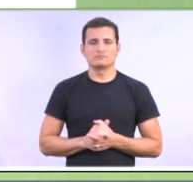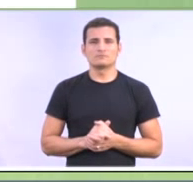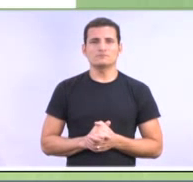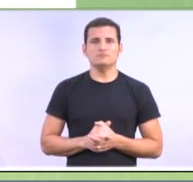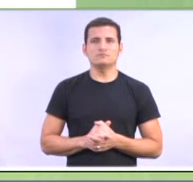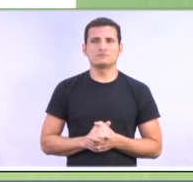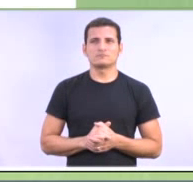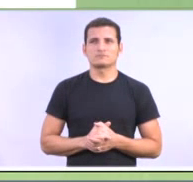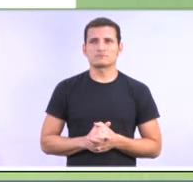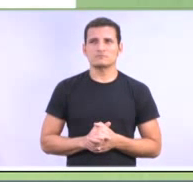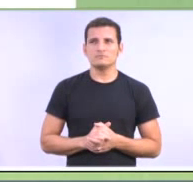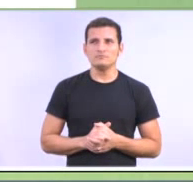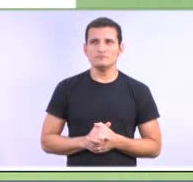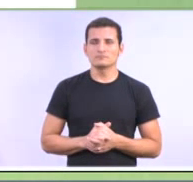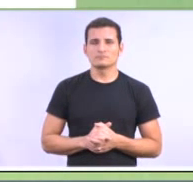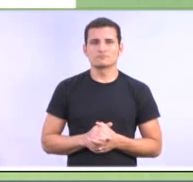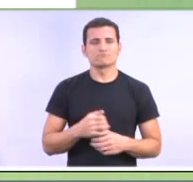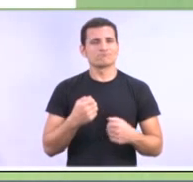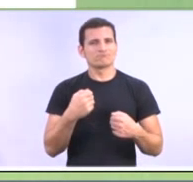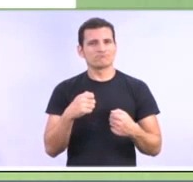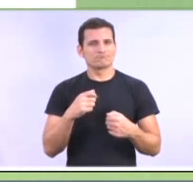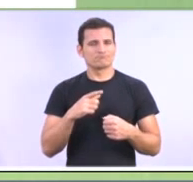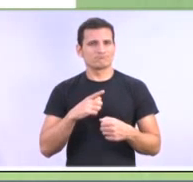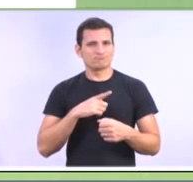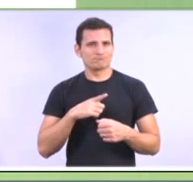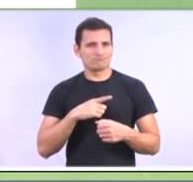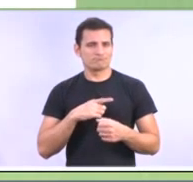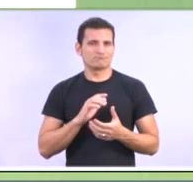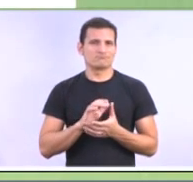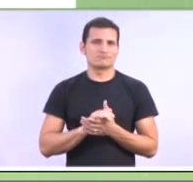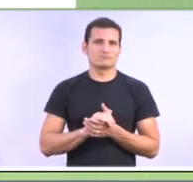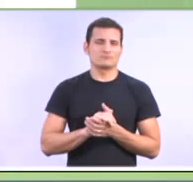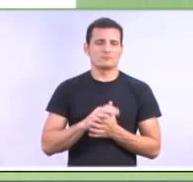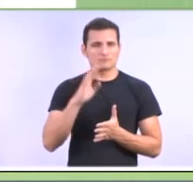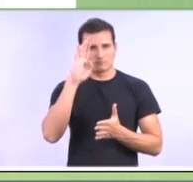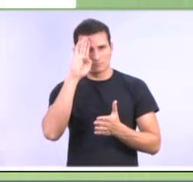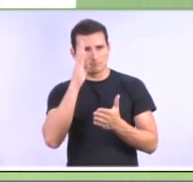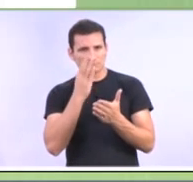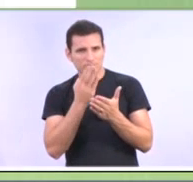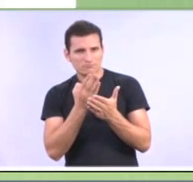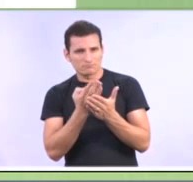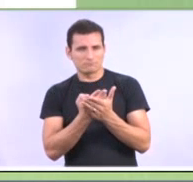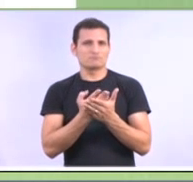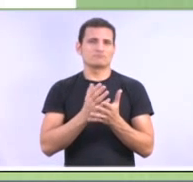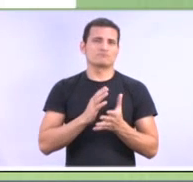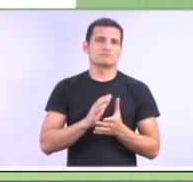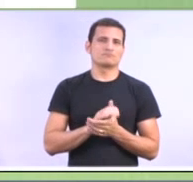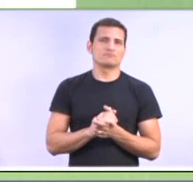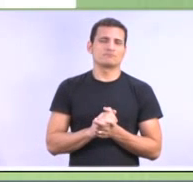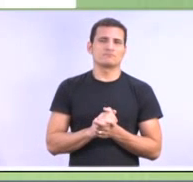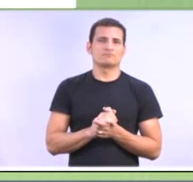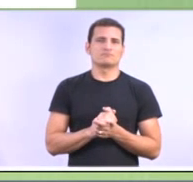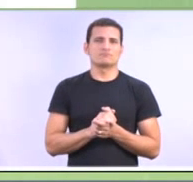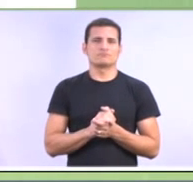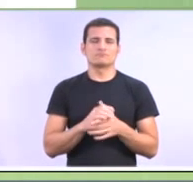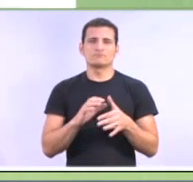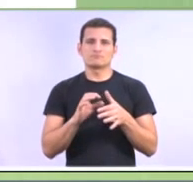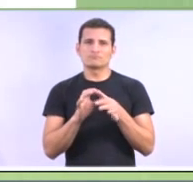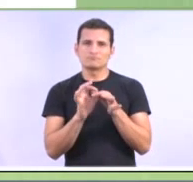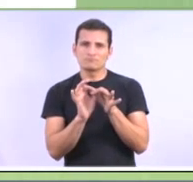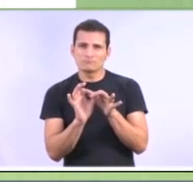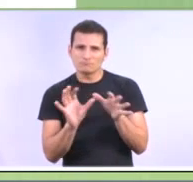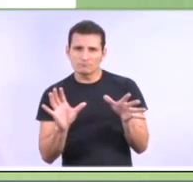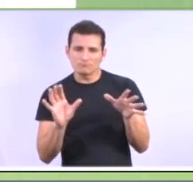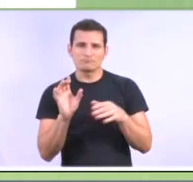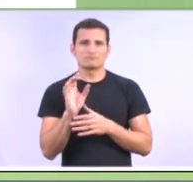explicou, você tem que garantir os princípios de confidencialidade, integridade e disponibilidade, correto? Quando você